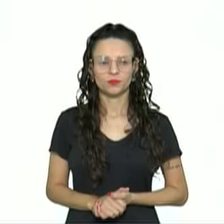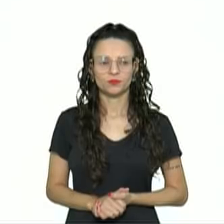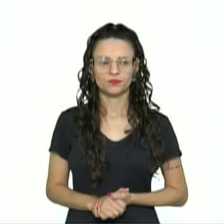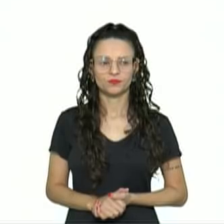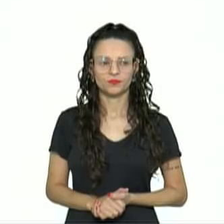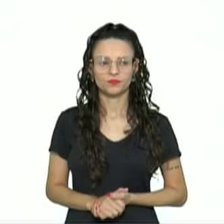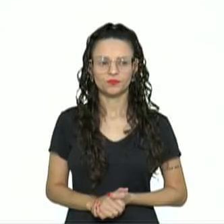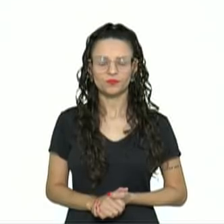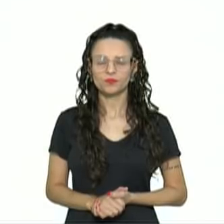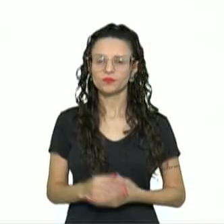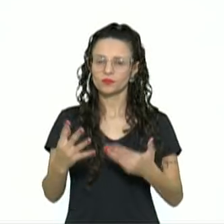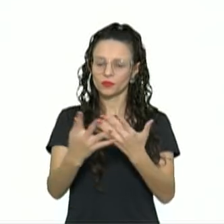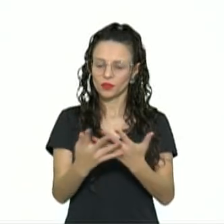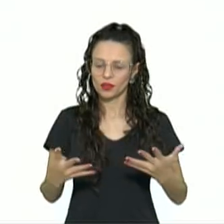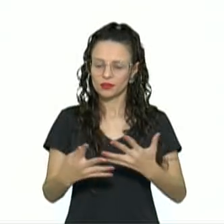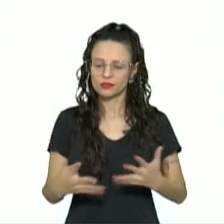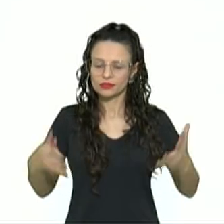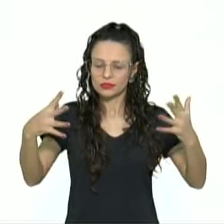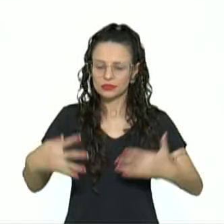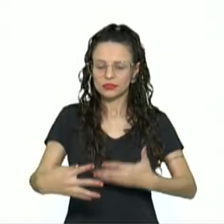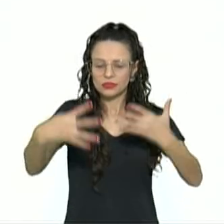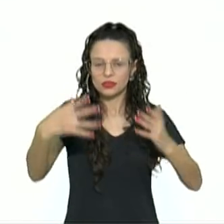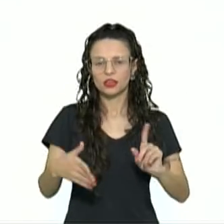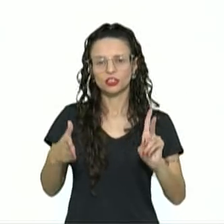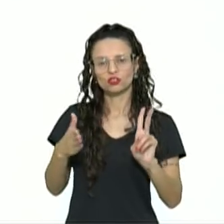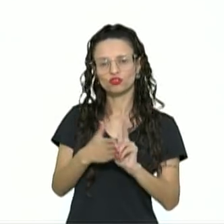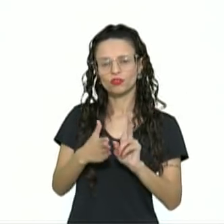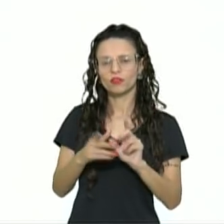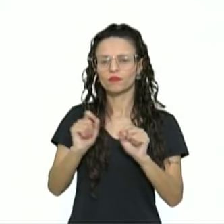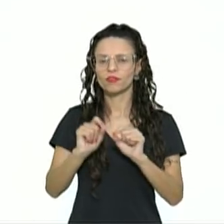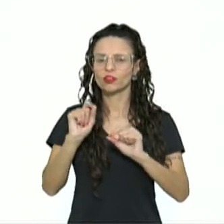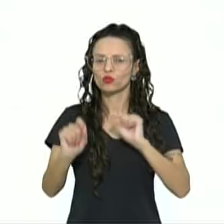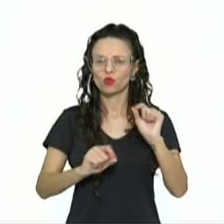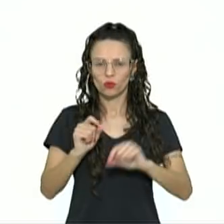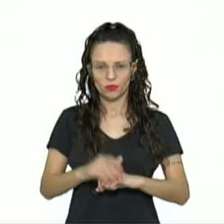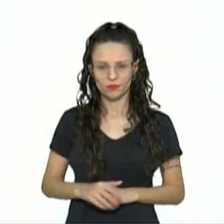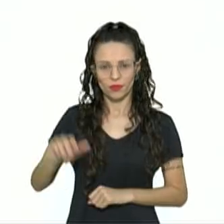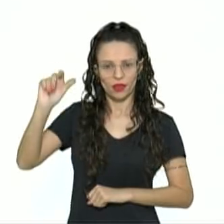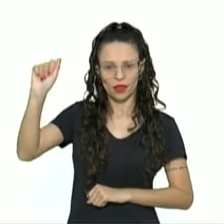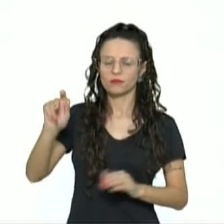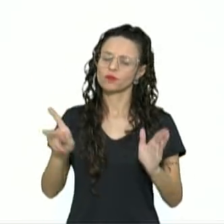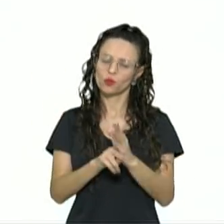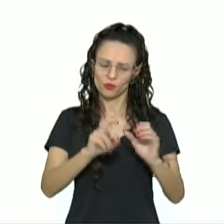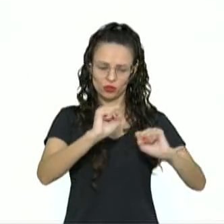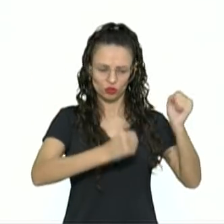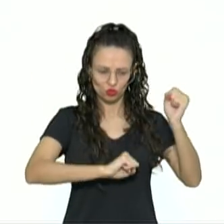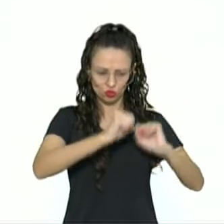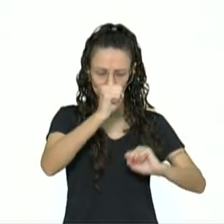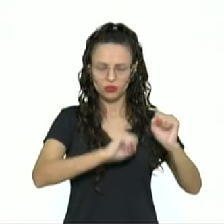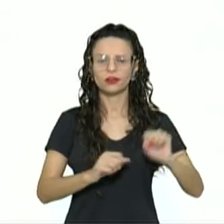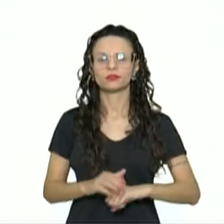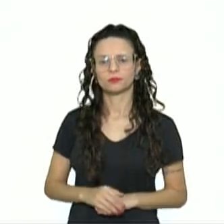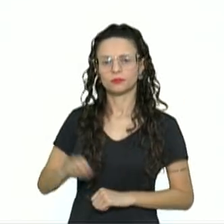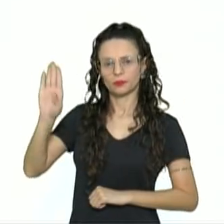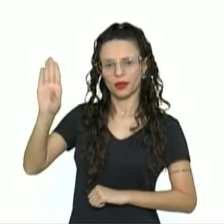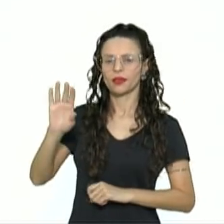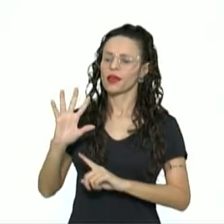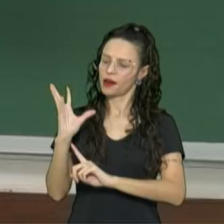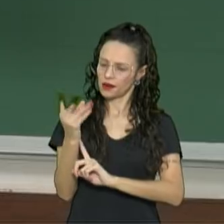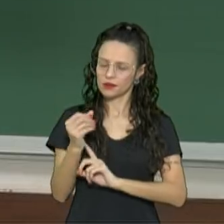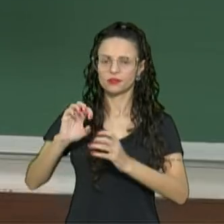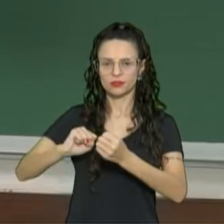As cestarias indígenas são feitas de que forma? Letra A, industrializada ou letra B,